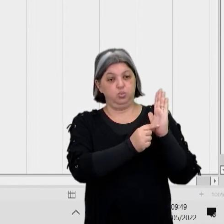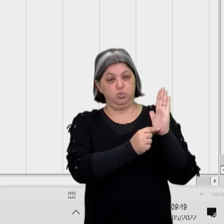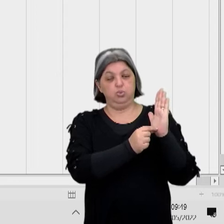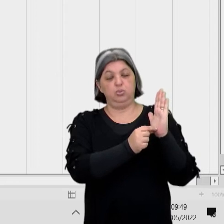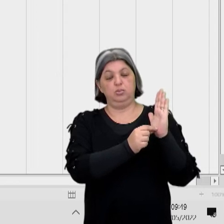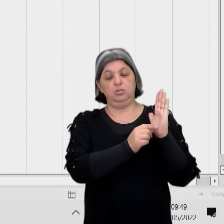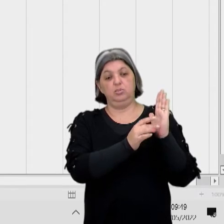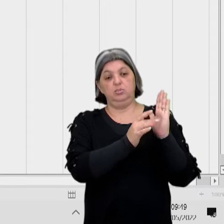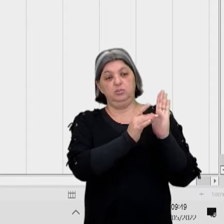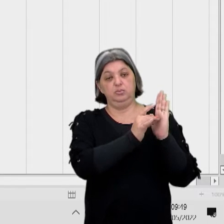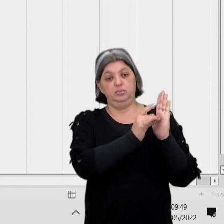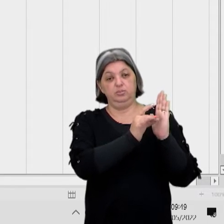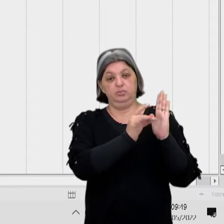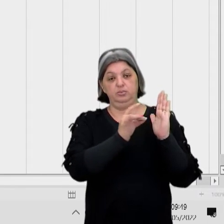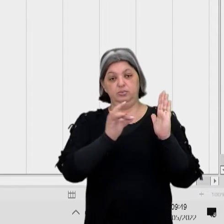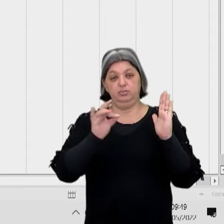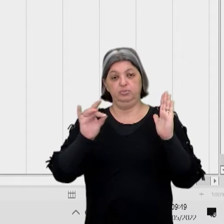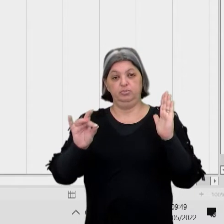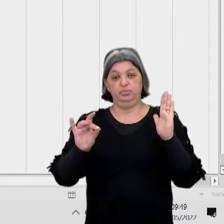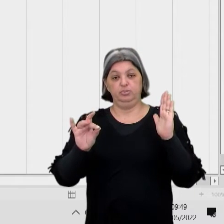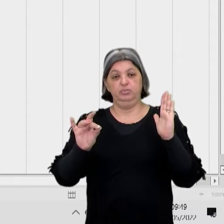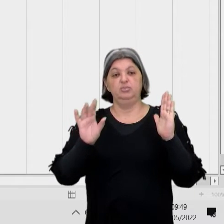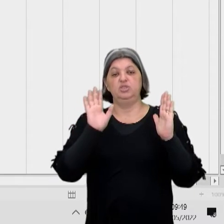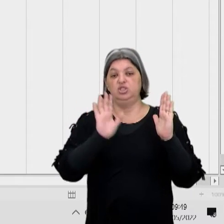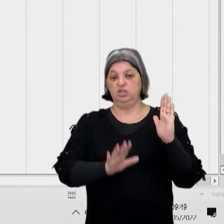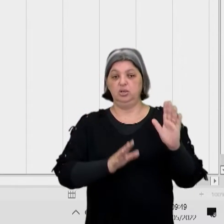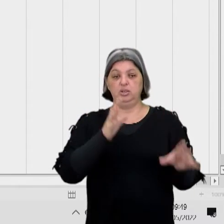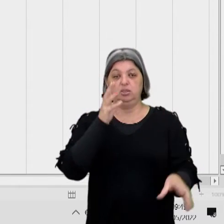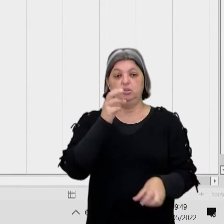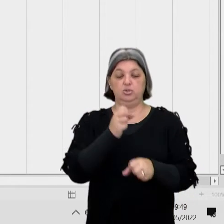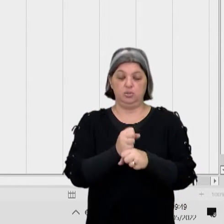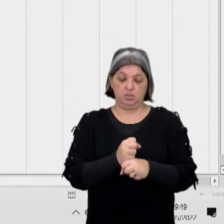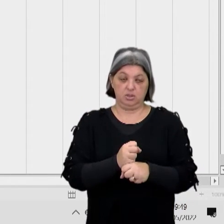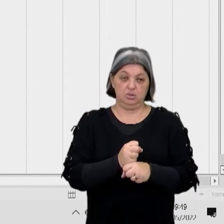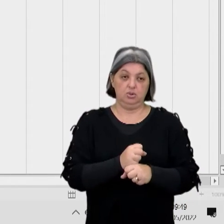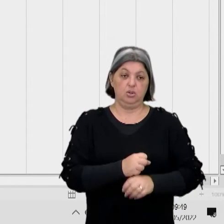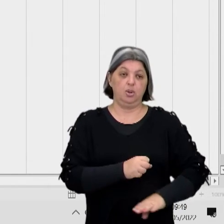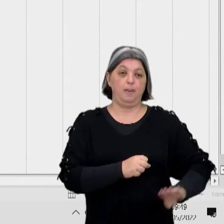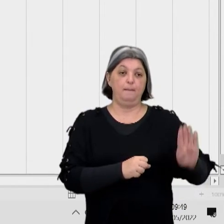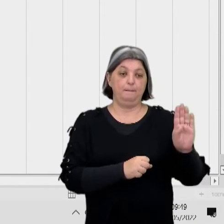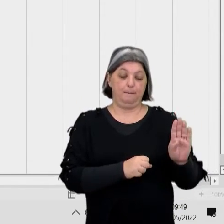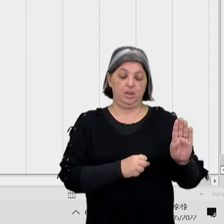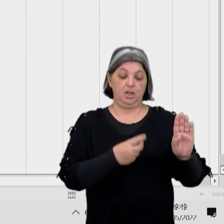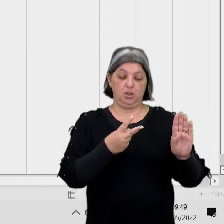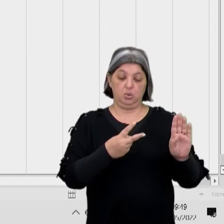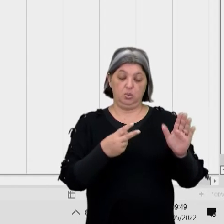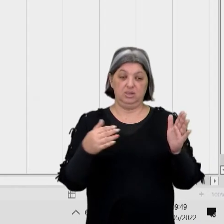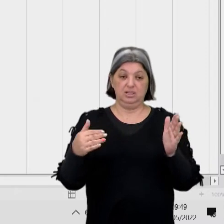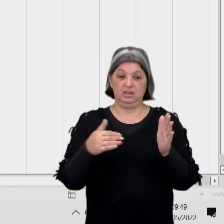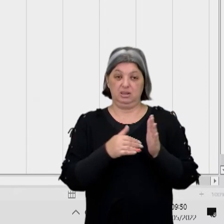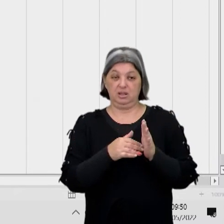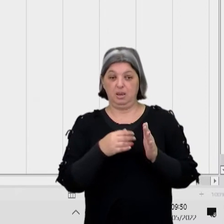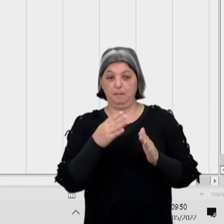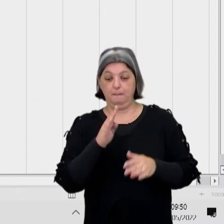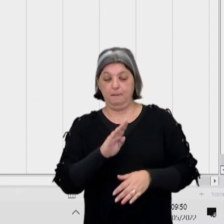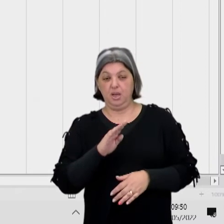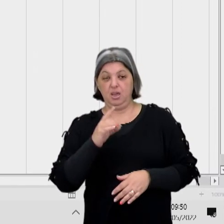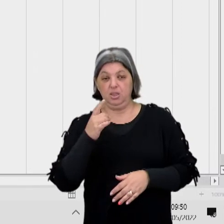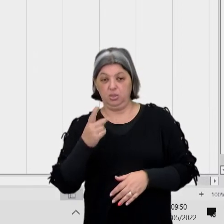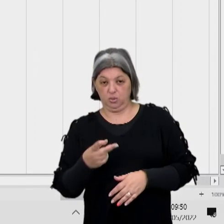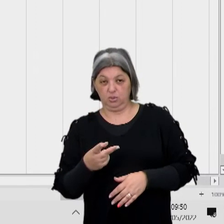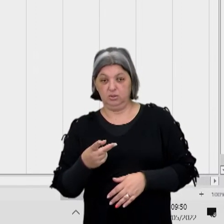esses valores, olha, já captou direto, ó, ele está somando do B2 ao B12. E aí você dá um